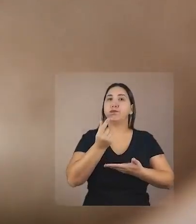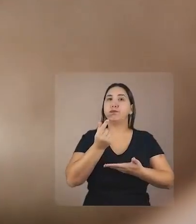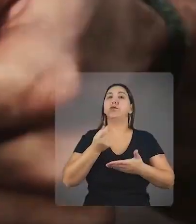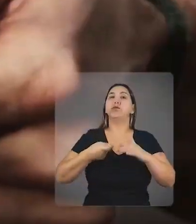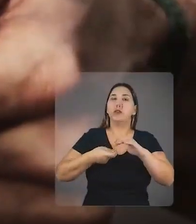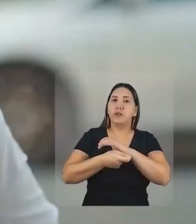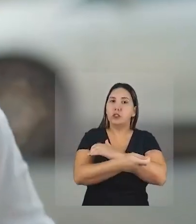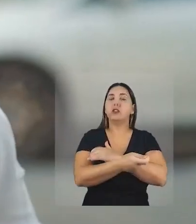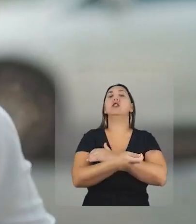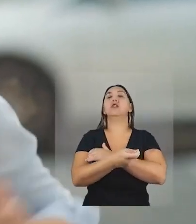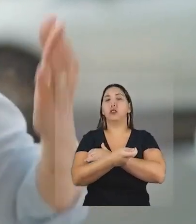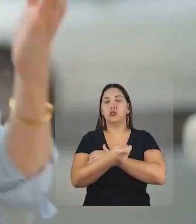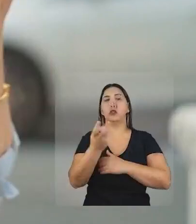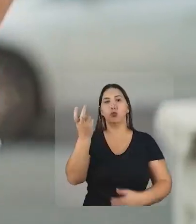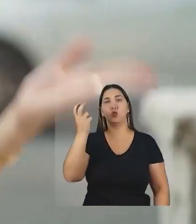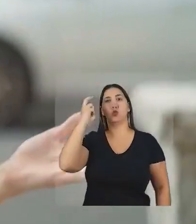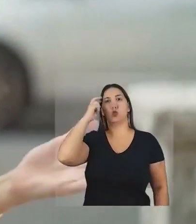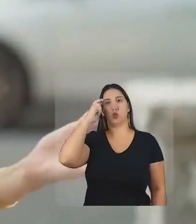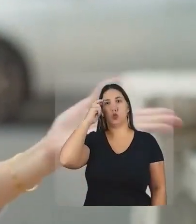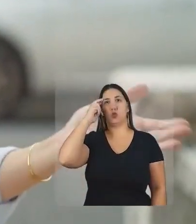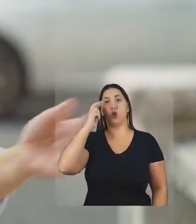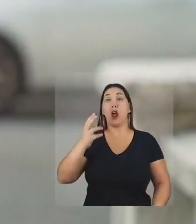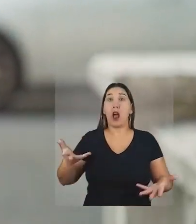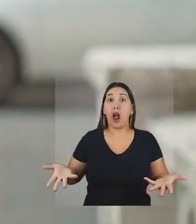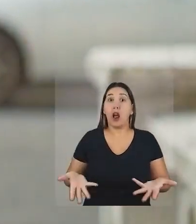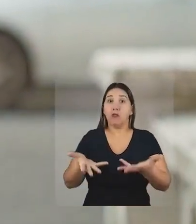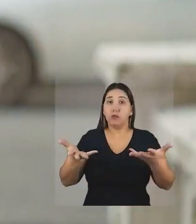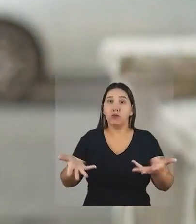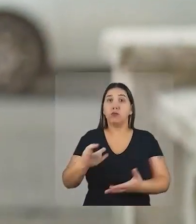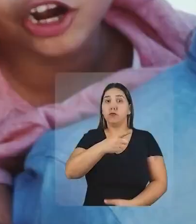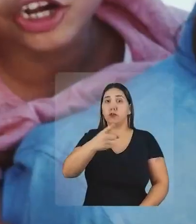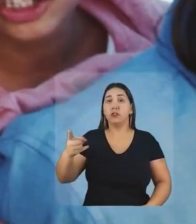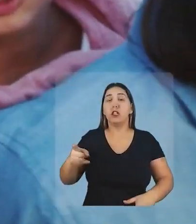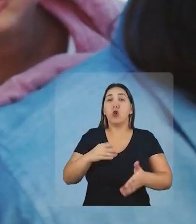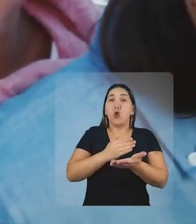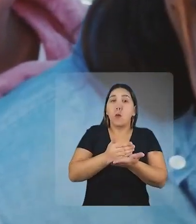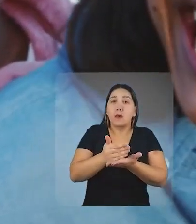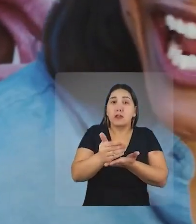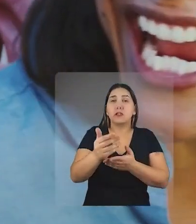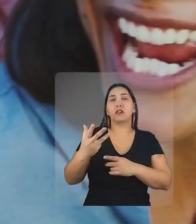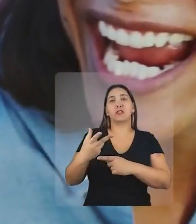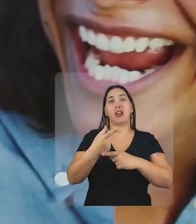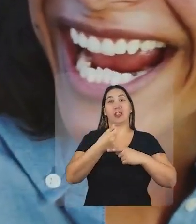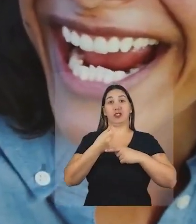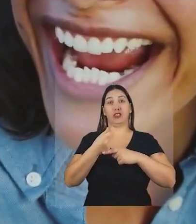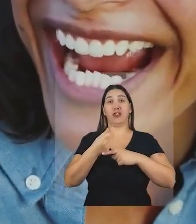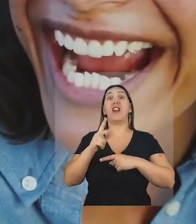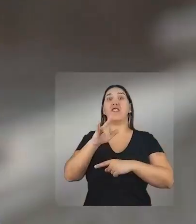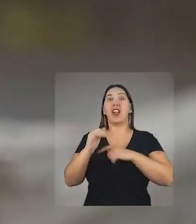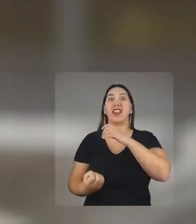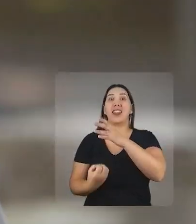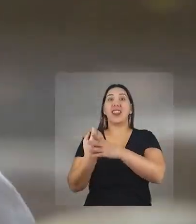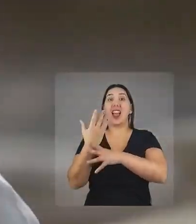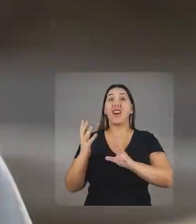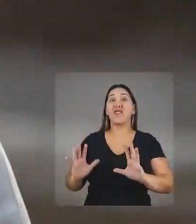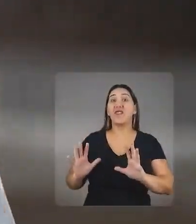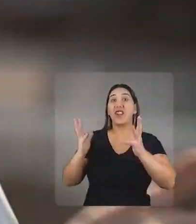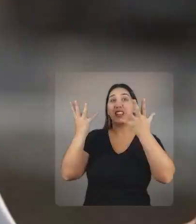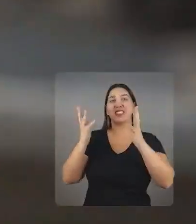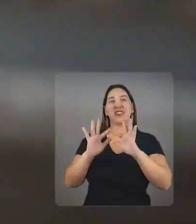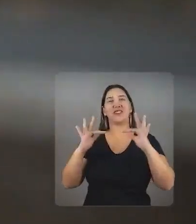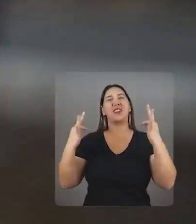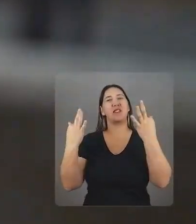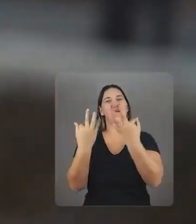de Cultura, dando aquela força para quem está começando. Vamos criar o Festival da Família em Santos,